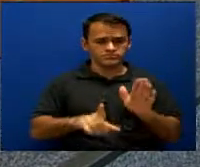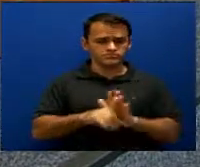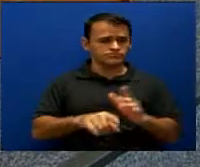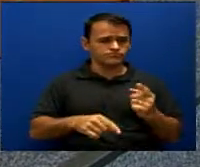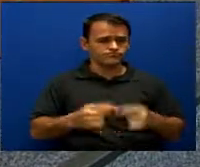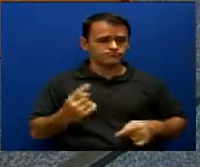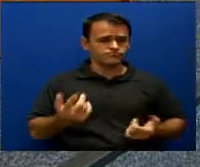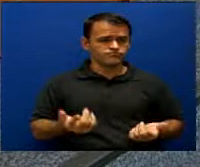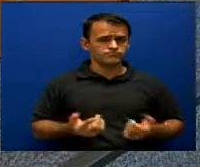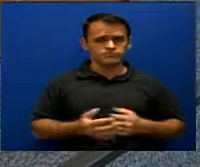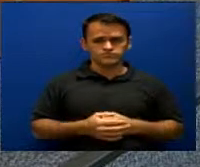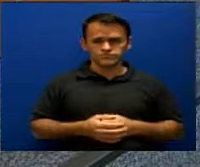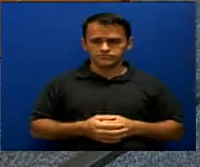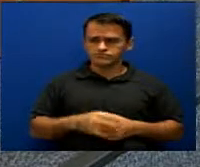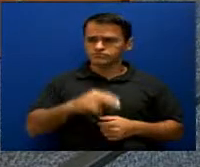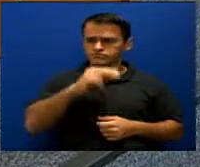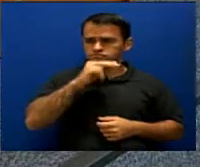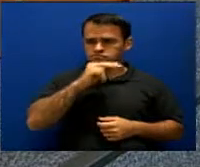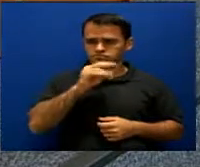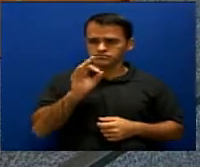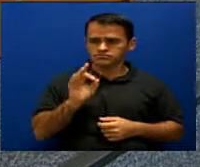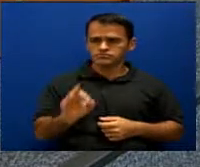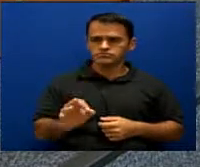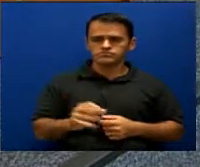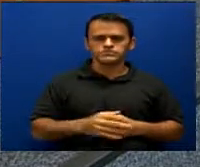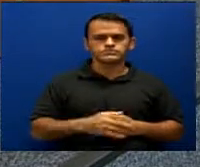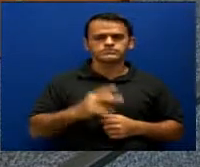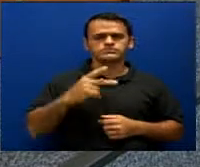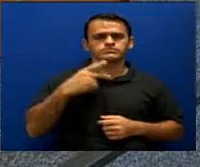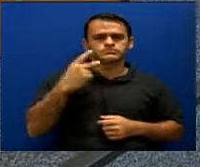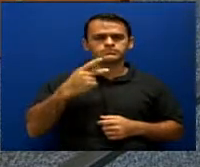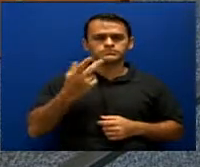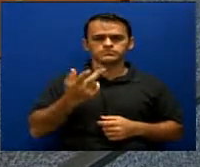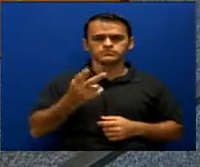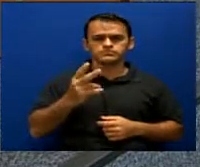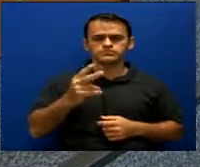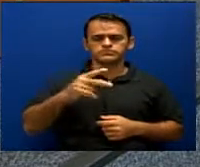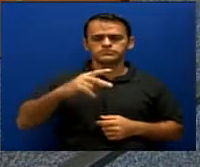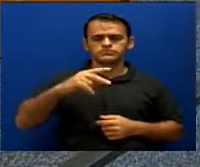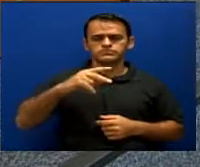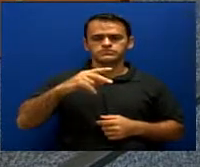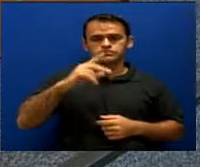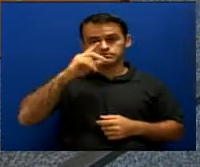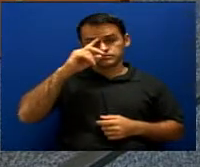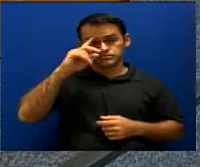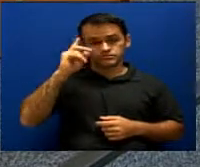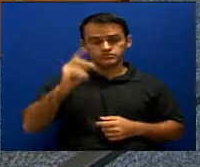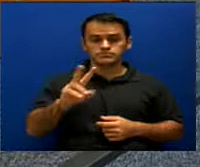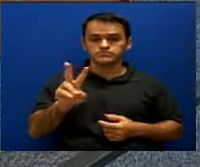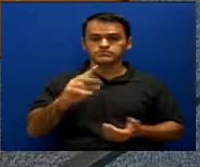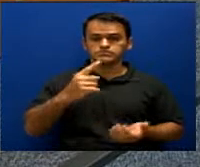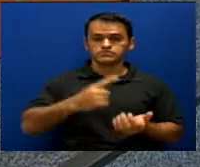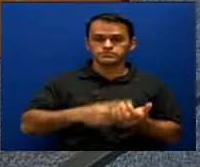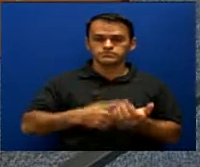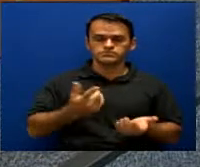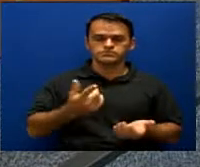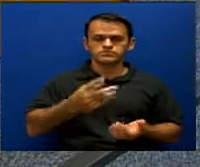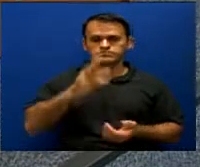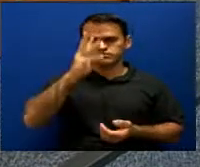lá o projeto, não é isso, Anselmo? Bom, o vereador Vitão e vereador Vanderlei, o voto.